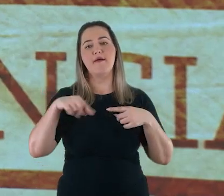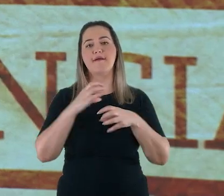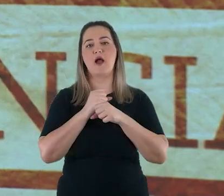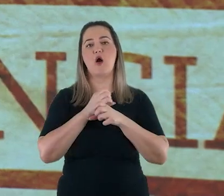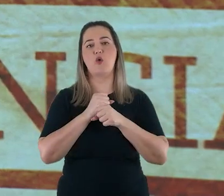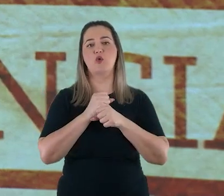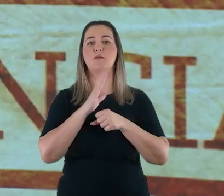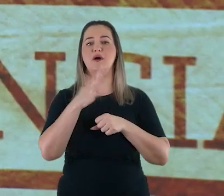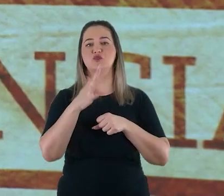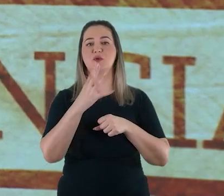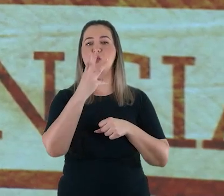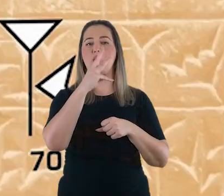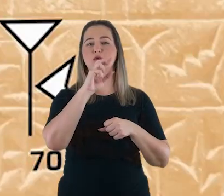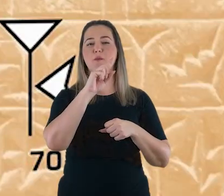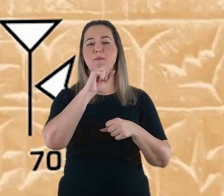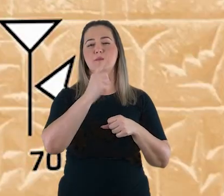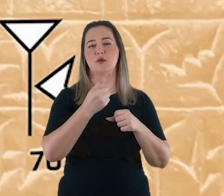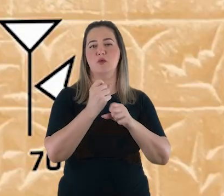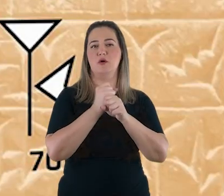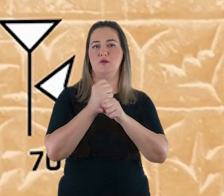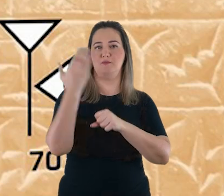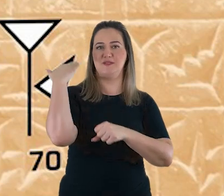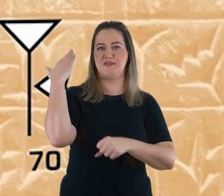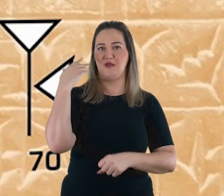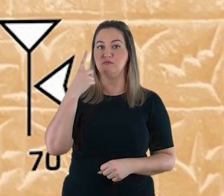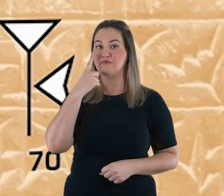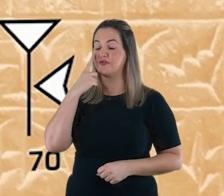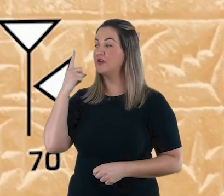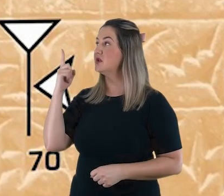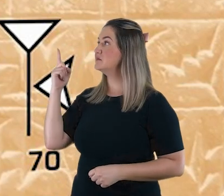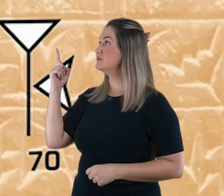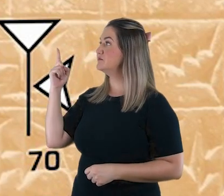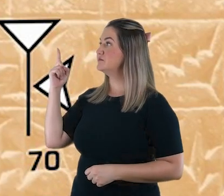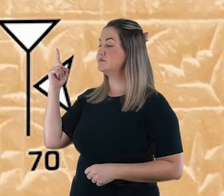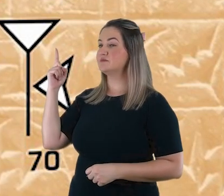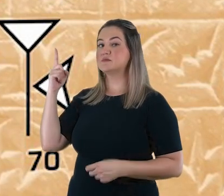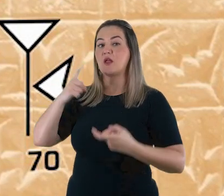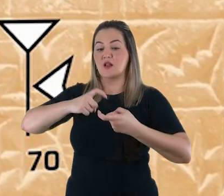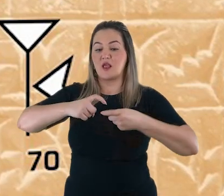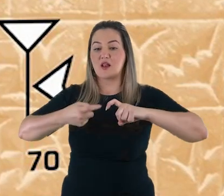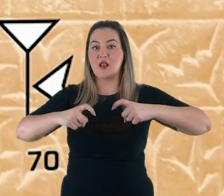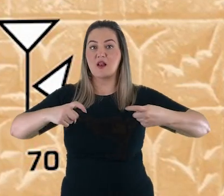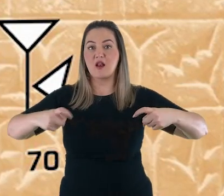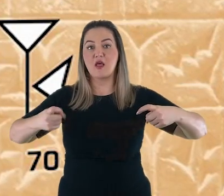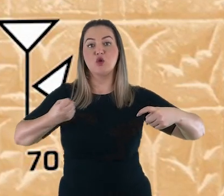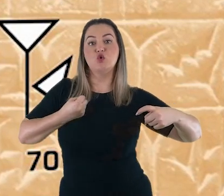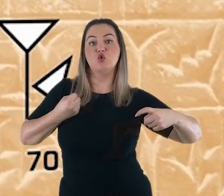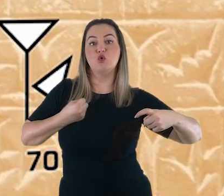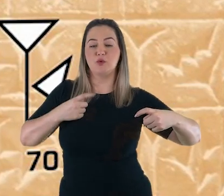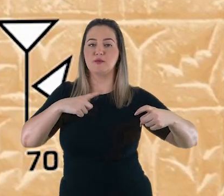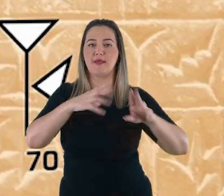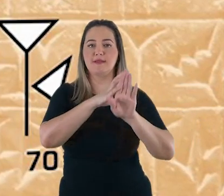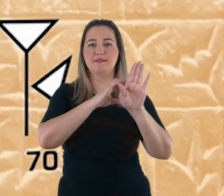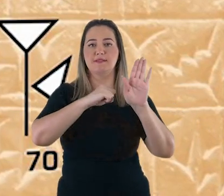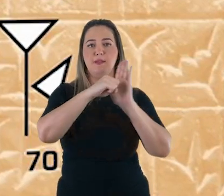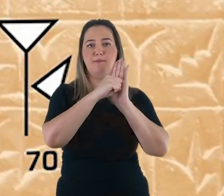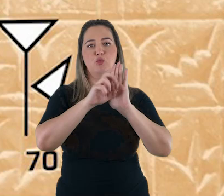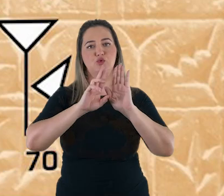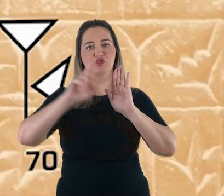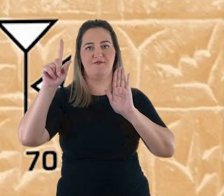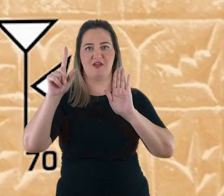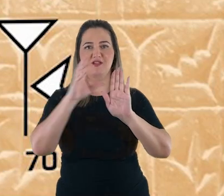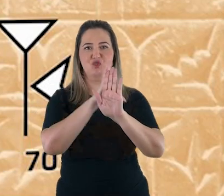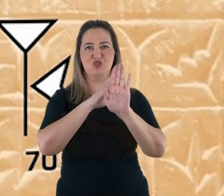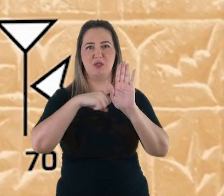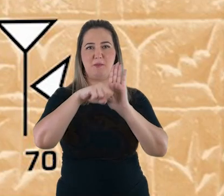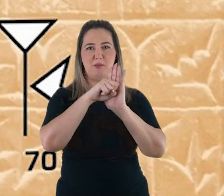quase 4 milênios no passado. Os números em linguagem cuneiforme, portanto, são escritos usando símbolos diferentes para